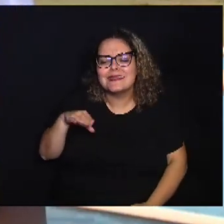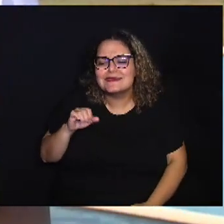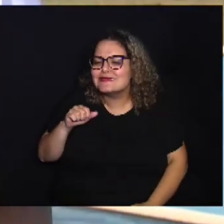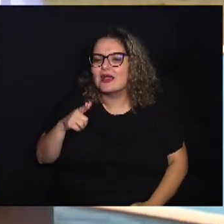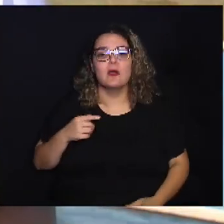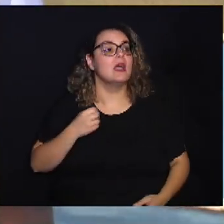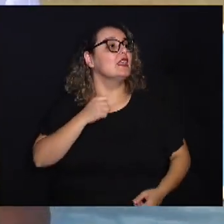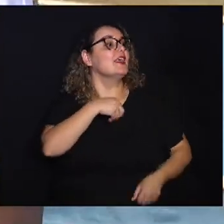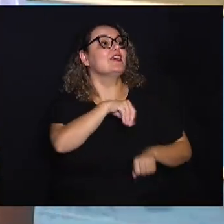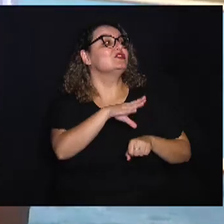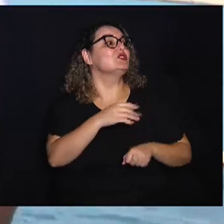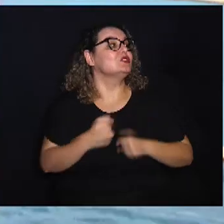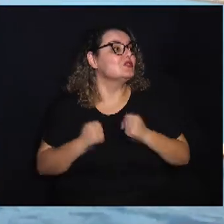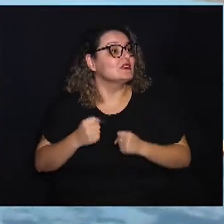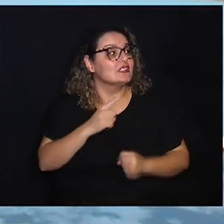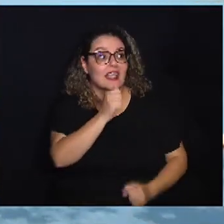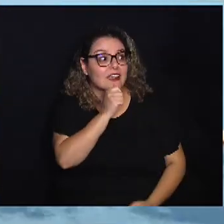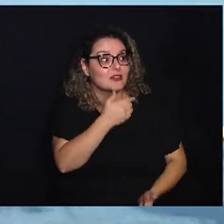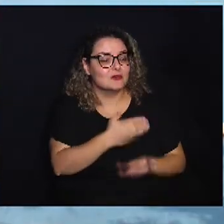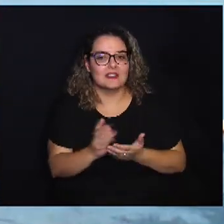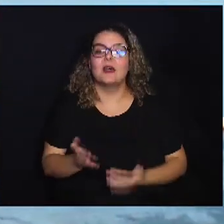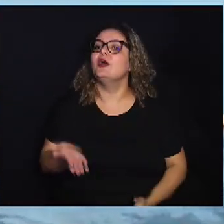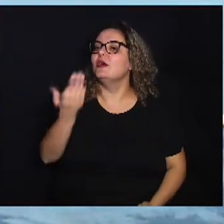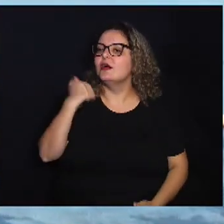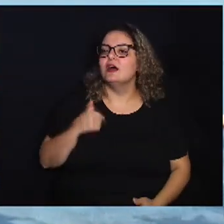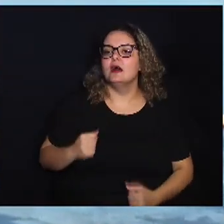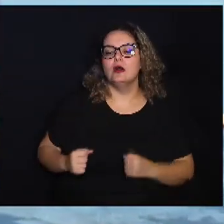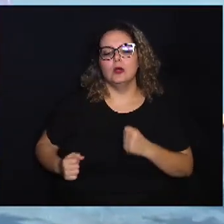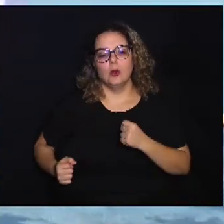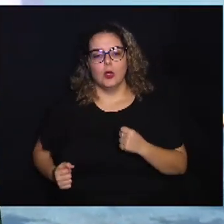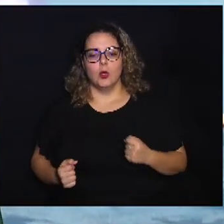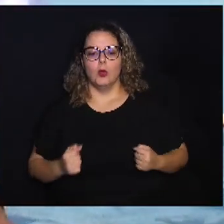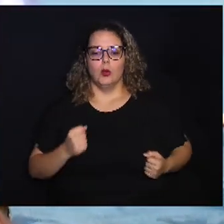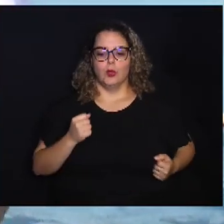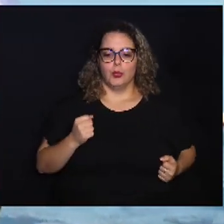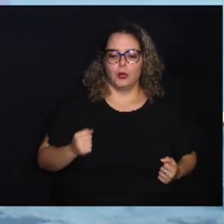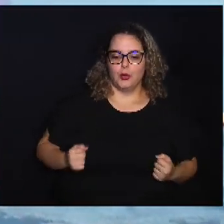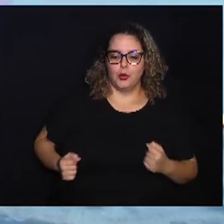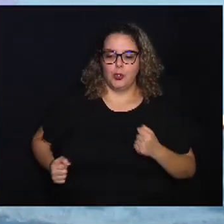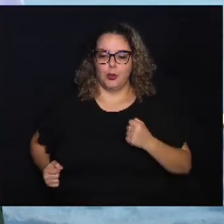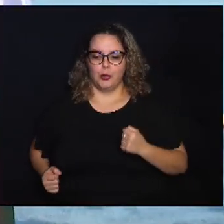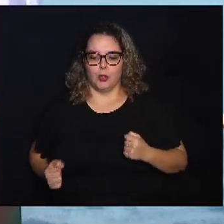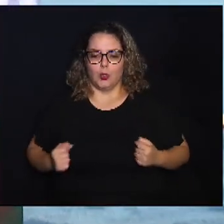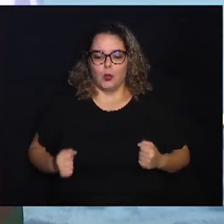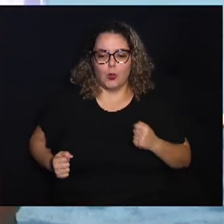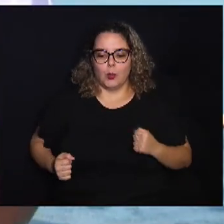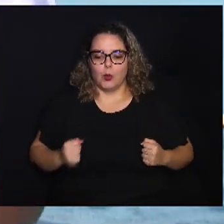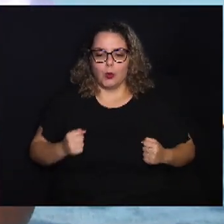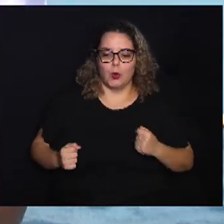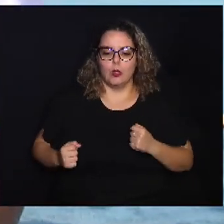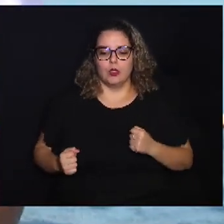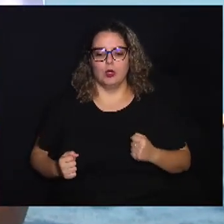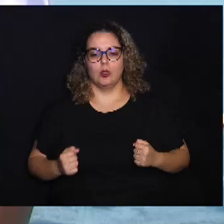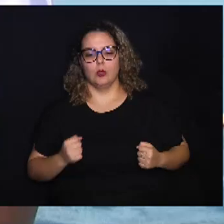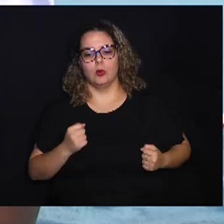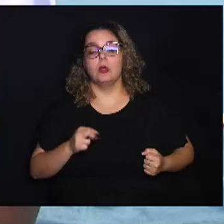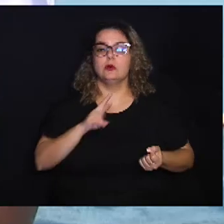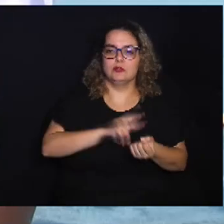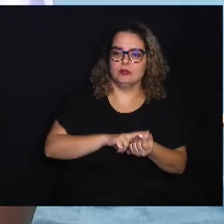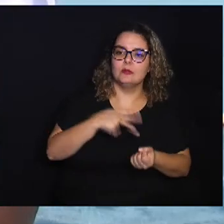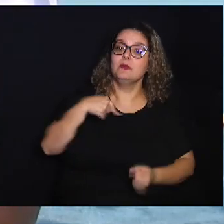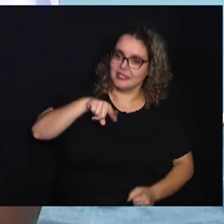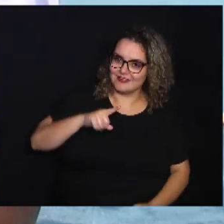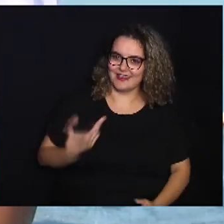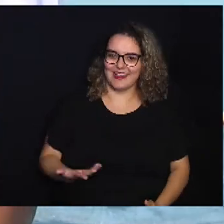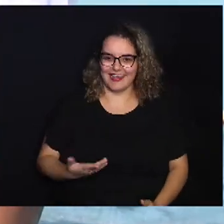que tá pensando em correr, mas não começou ainda? Começa caminhando, faz um trotinho leve, vai no seu ritmo, mas vai. É isso aí,